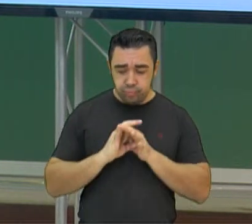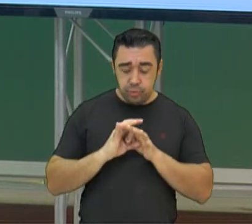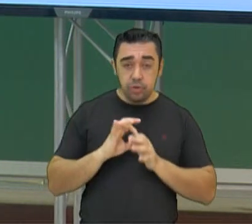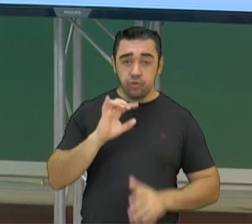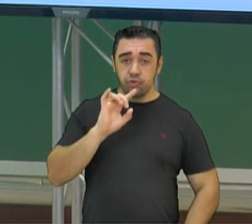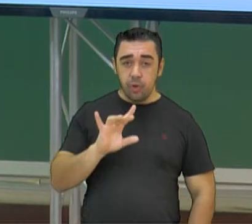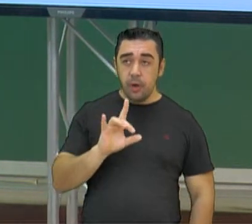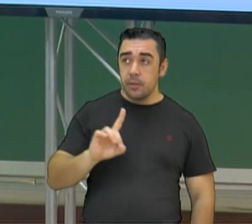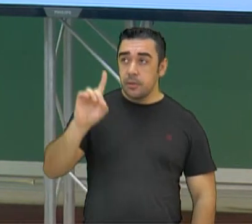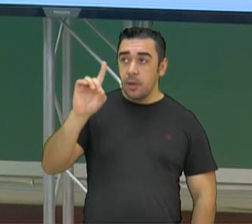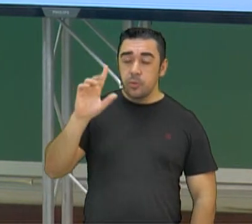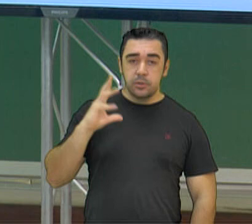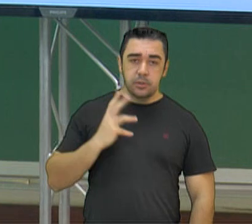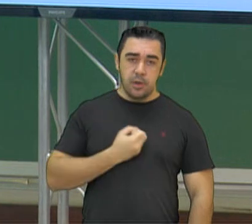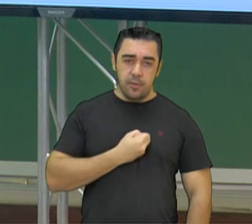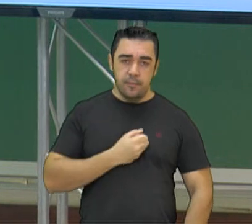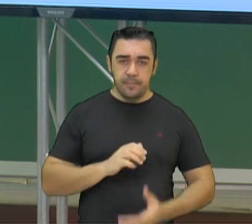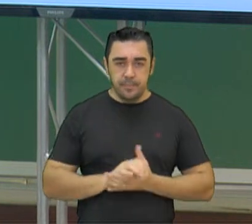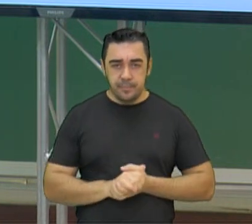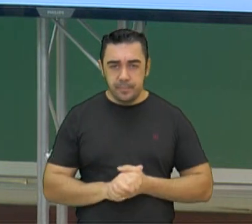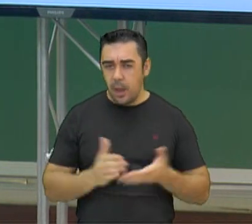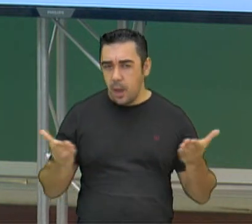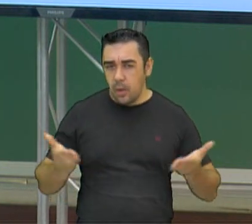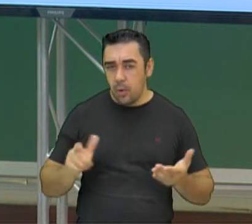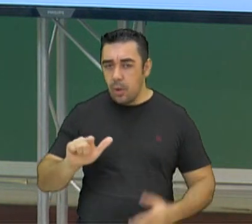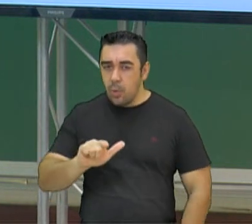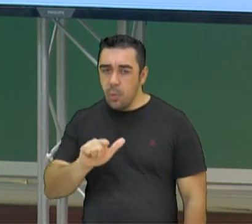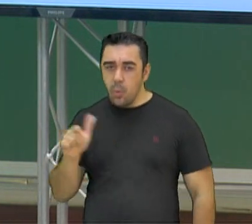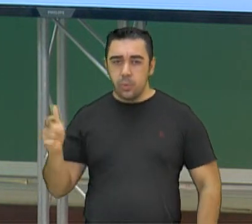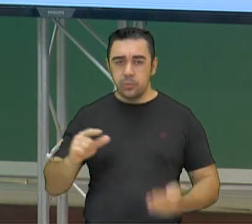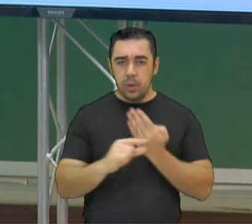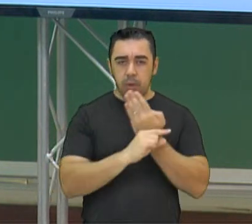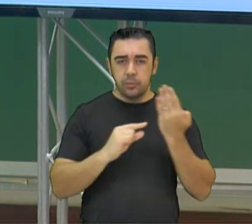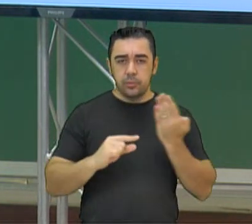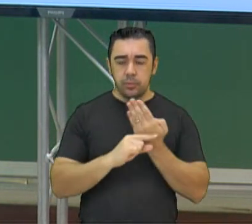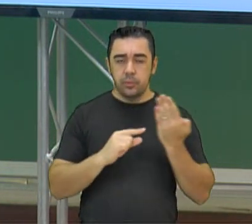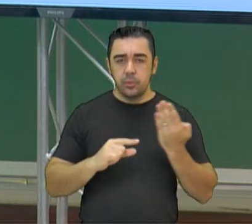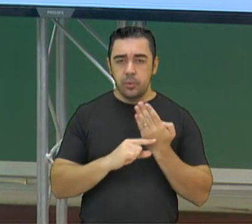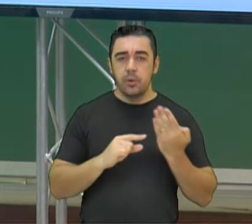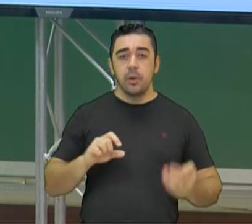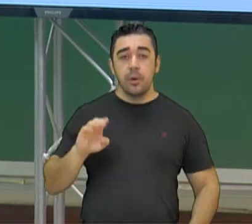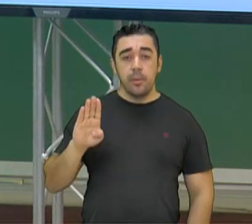está reforçando bem isso. E agora o Severino Boécio,